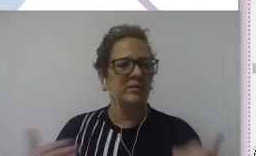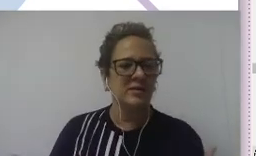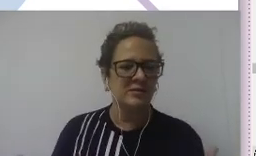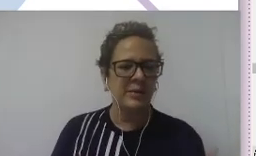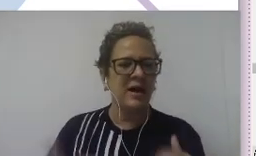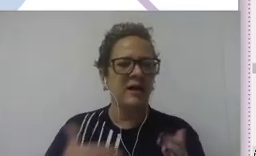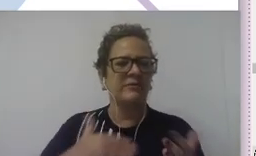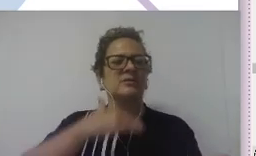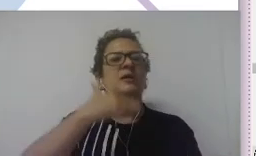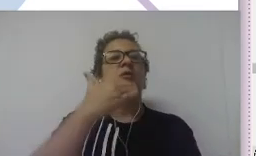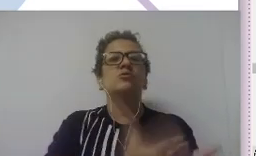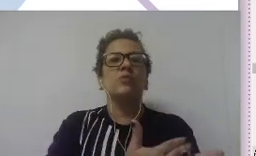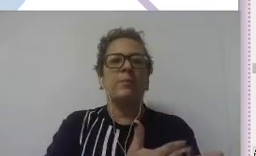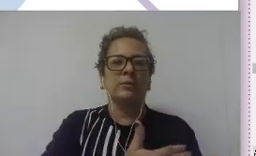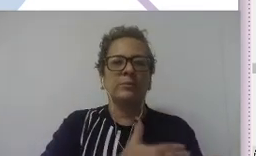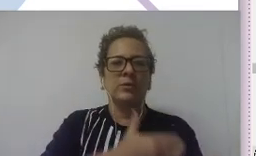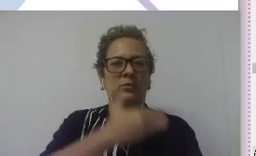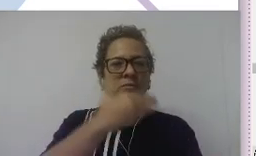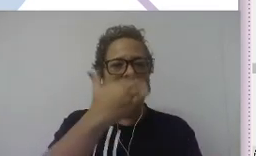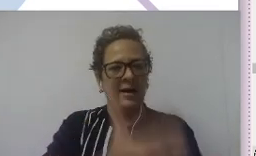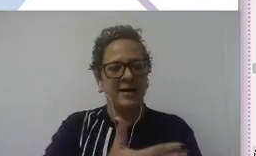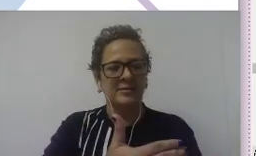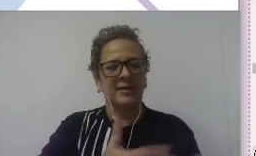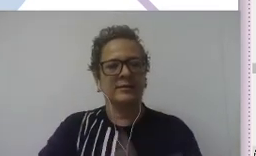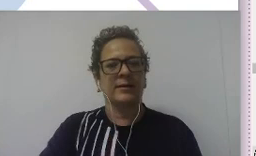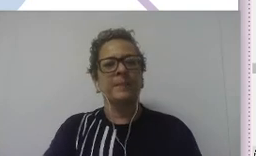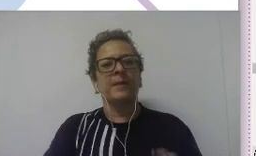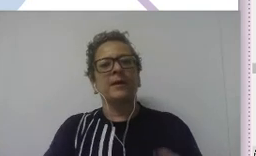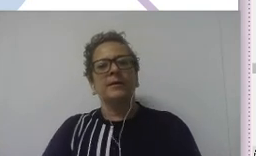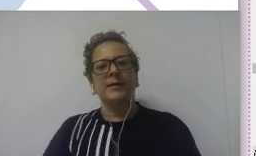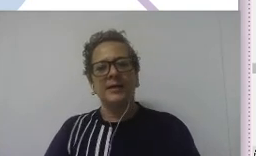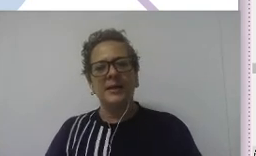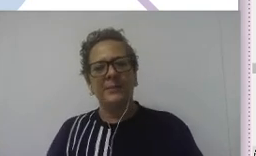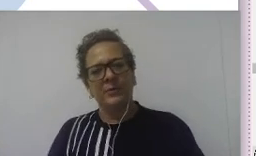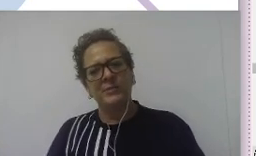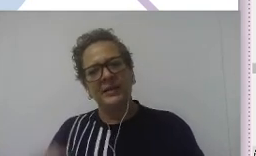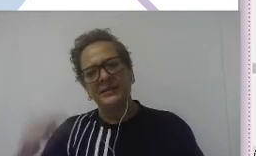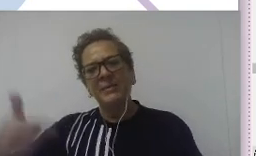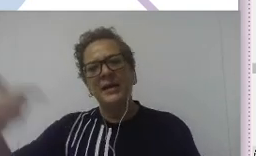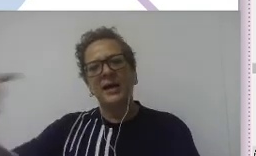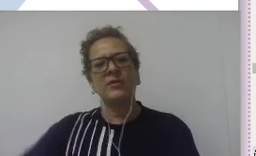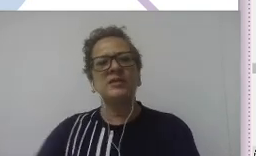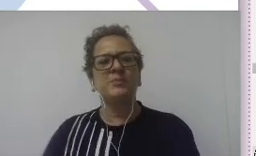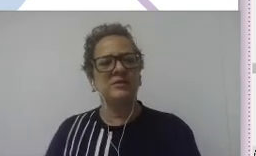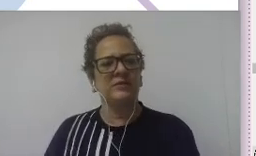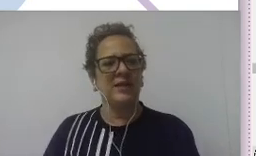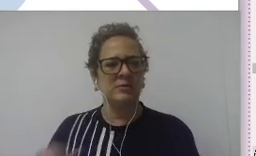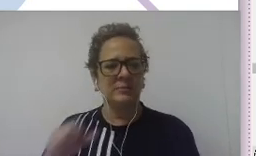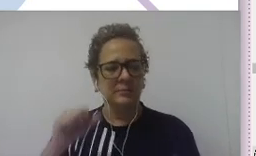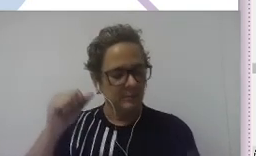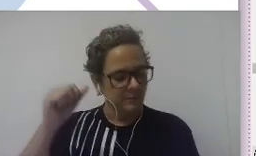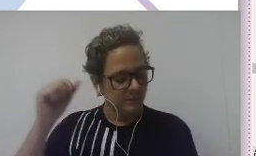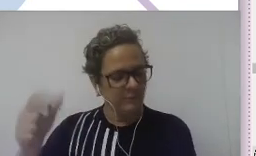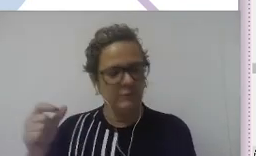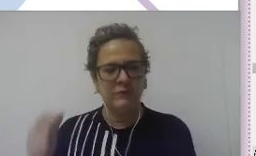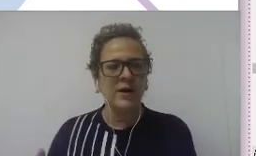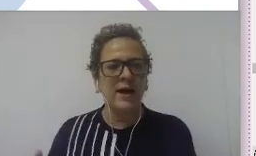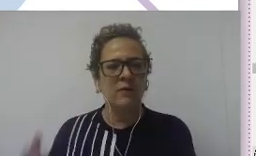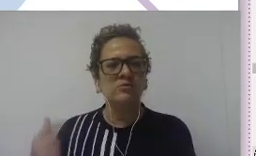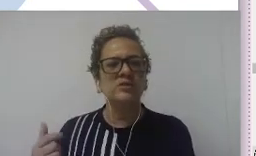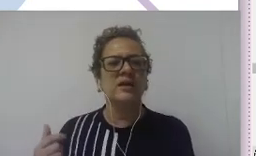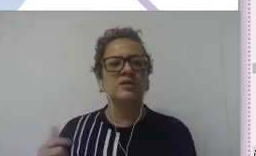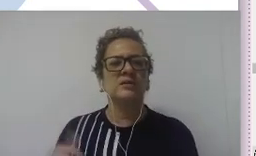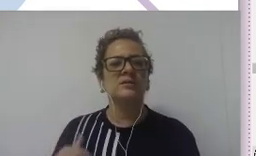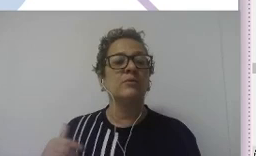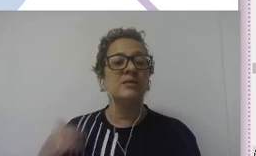conhecer todas as palavras, sua pronúncia, etc. E depois para trabalhar com a expressividade